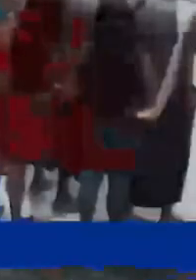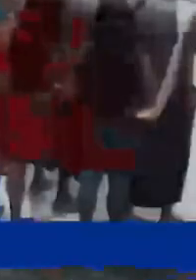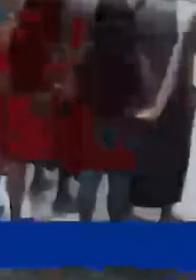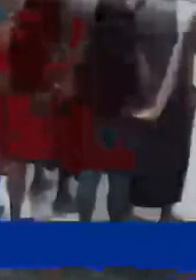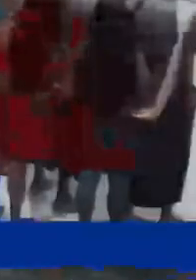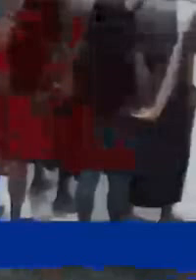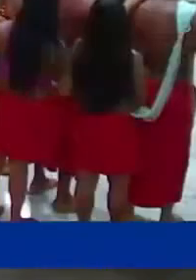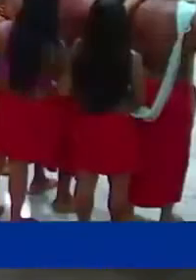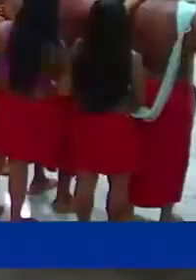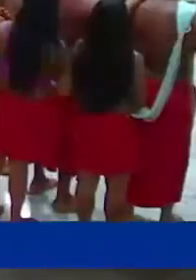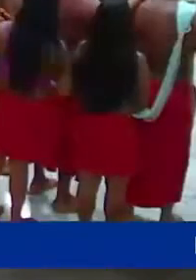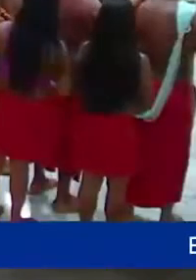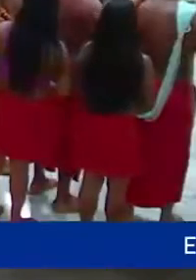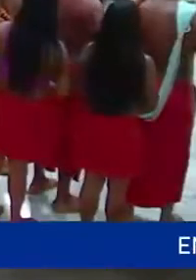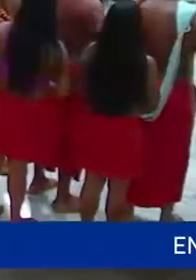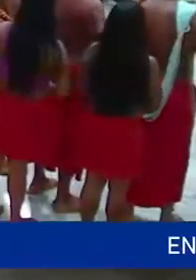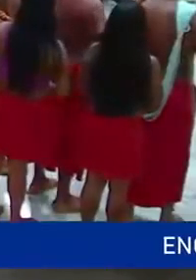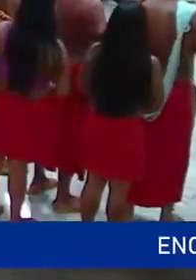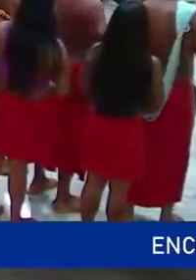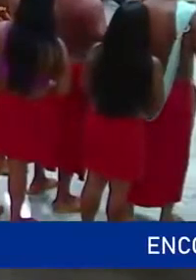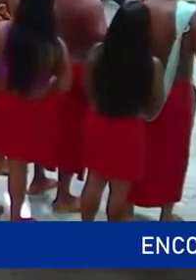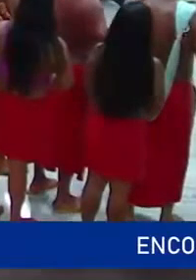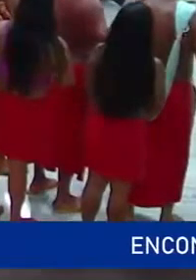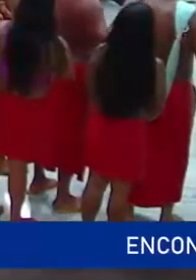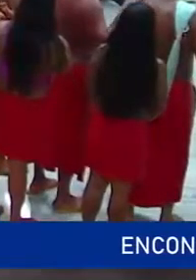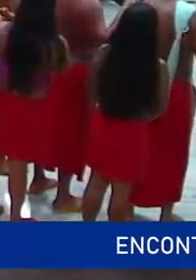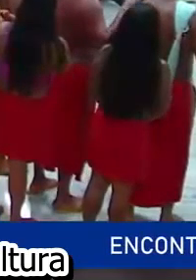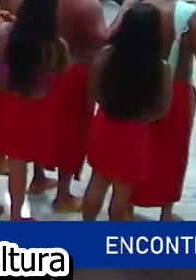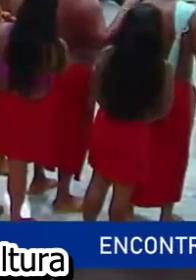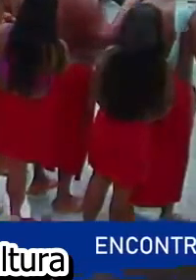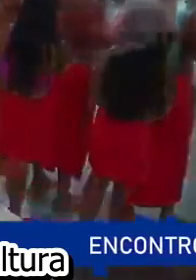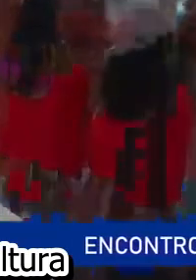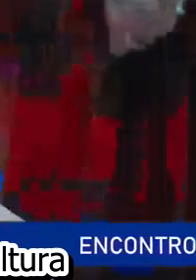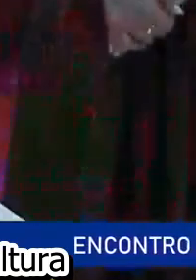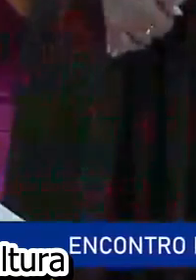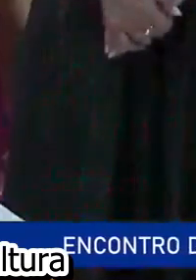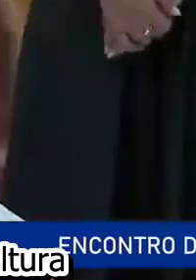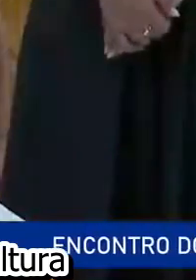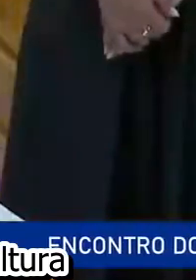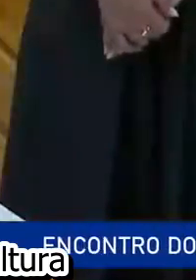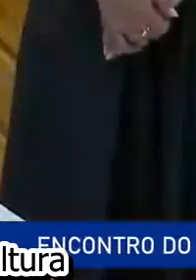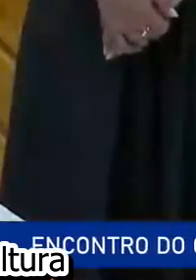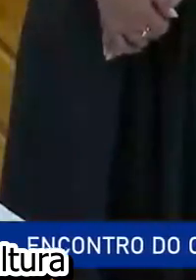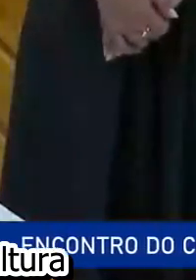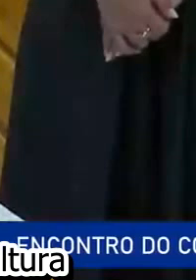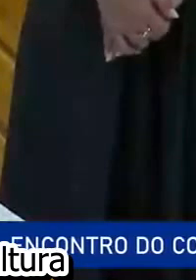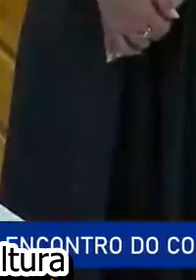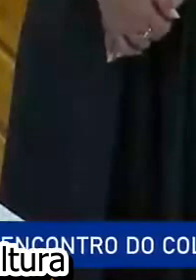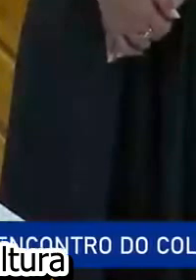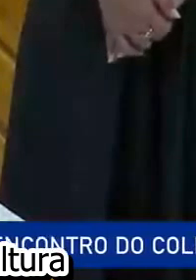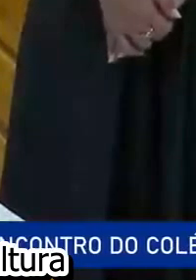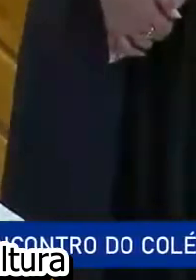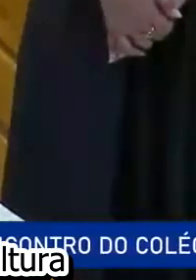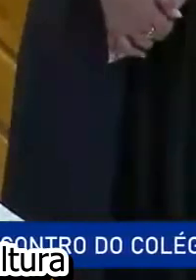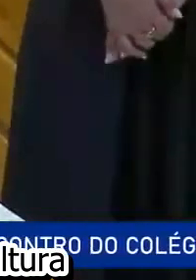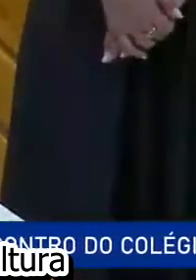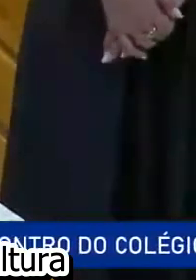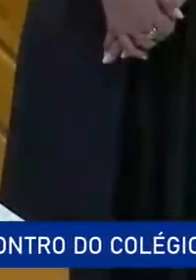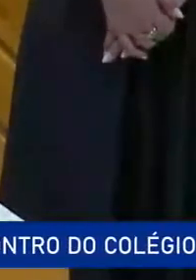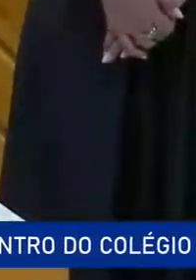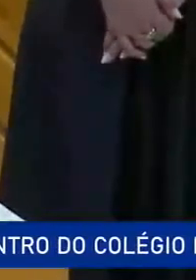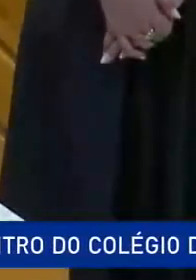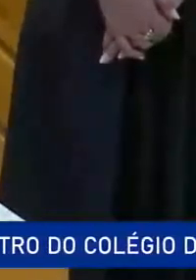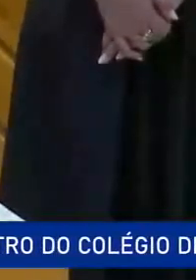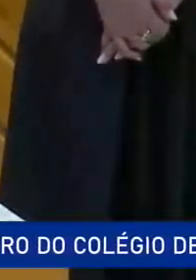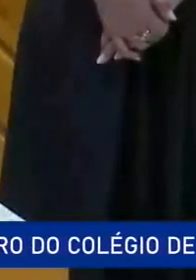da etnia Wayampi. O professor, se puder traduzir neste momento, em respeito à